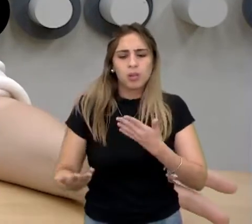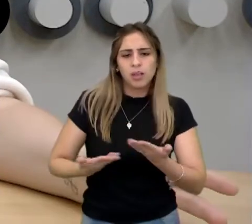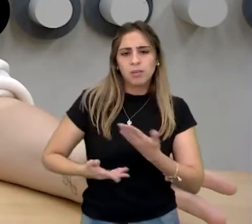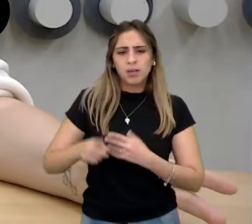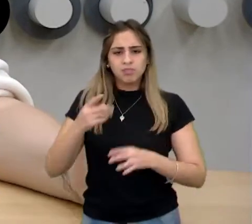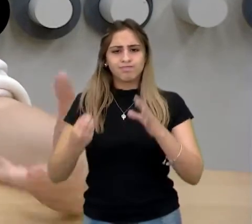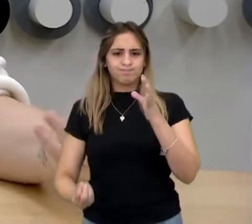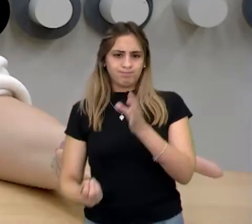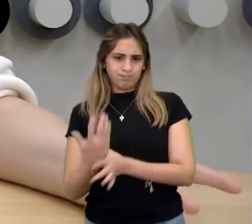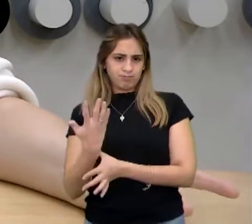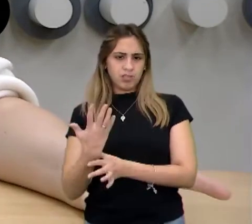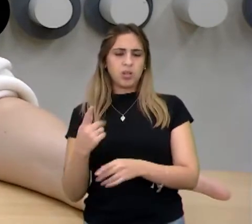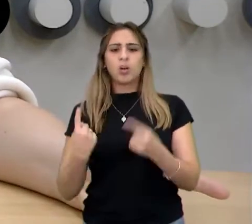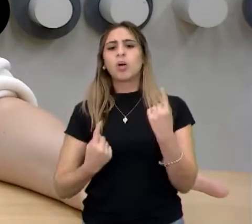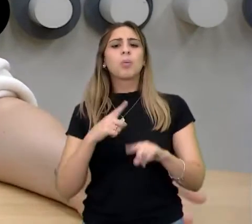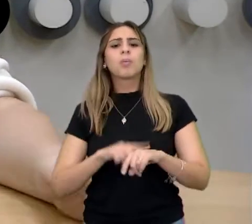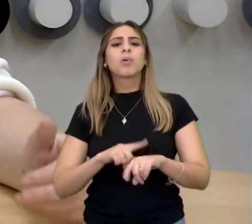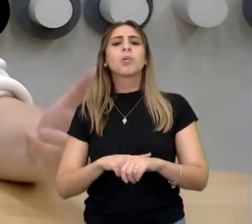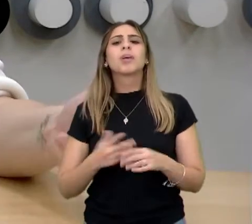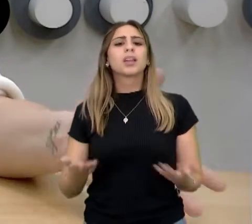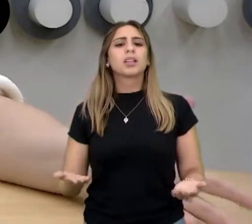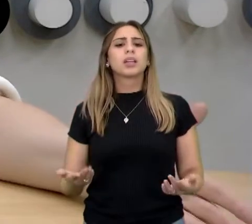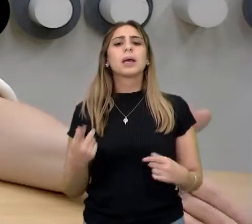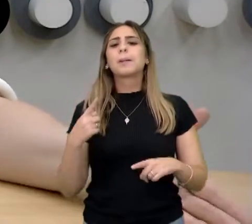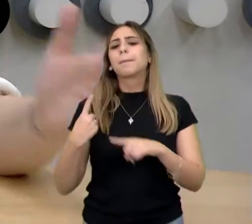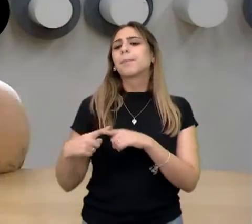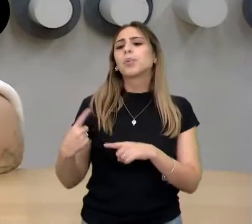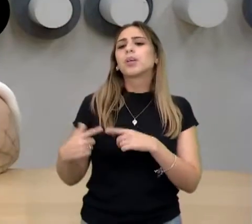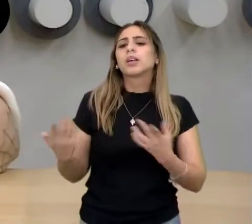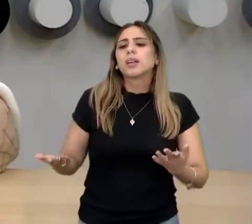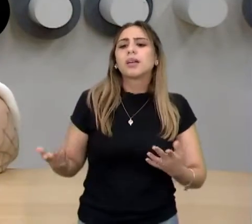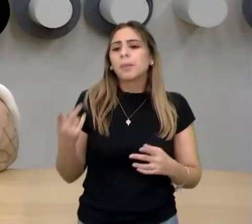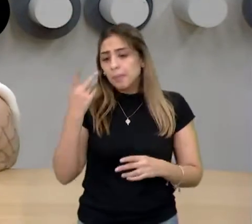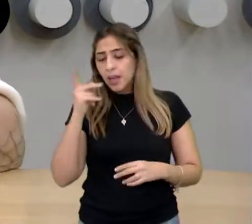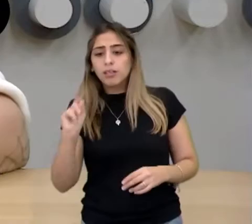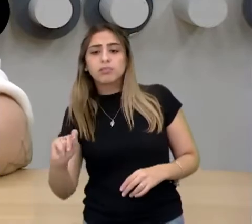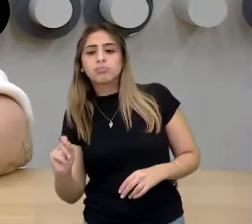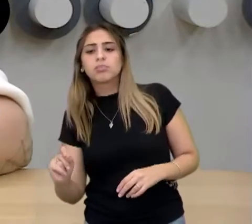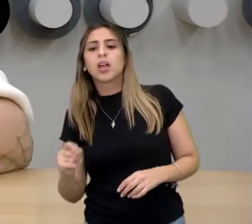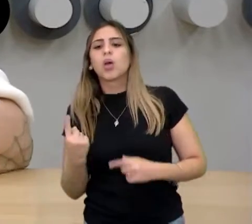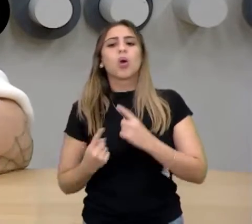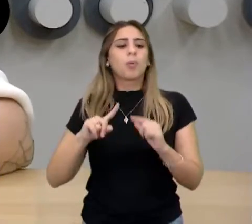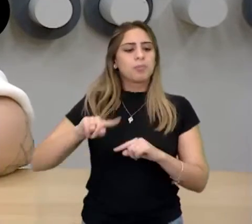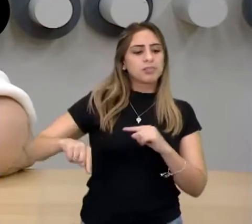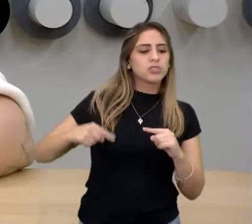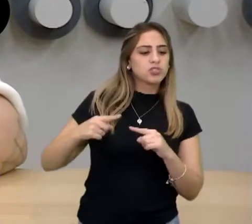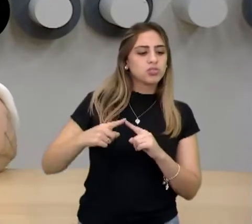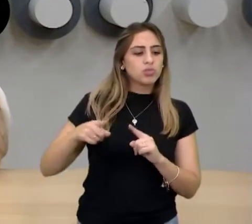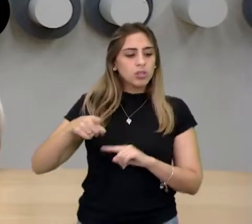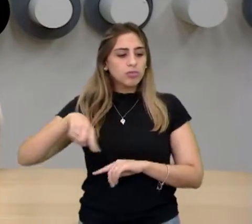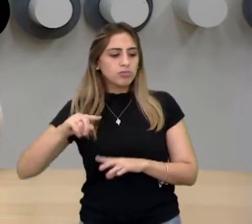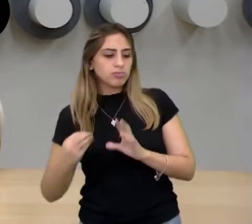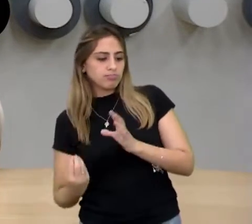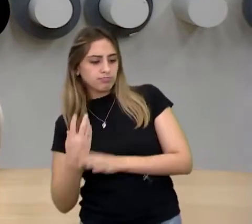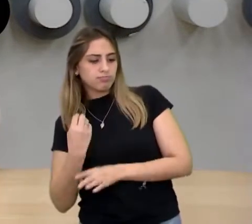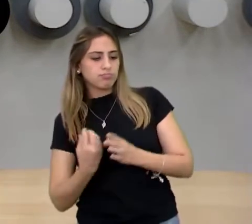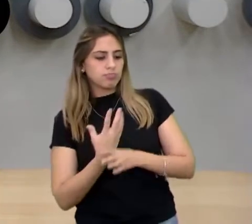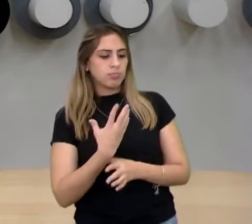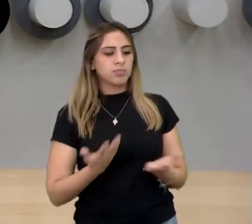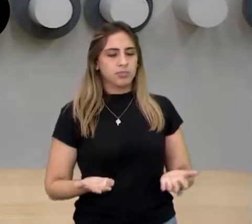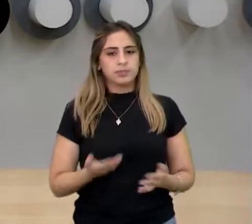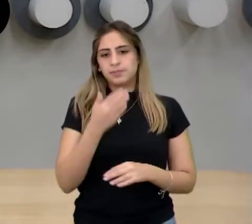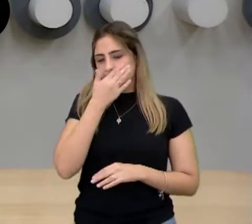foi criado. Que momento foi este? Por quê? Para quê? Com quais objetivos ele foi criado? Tá